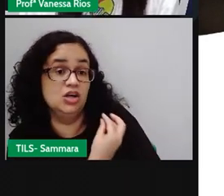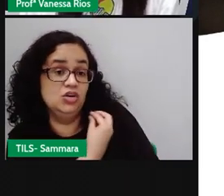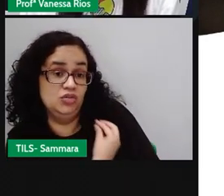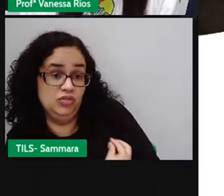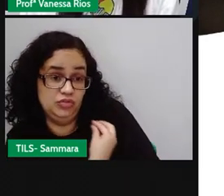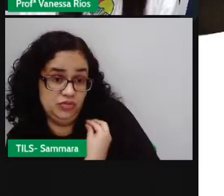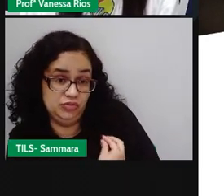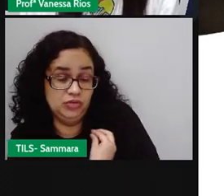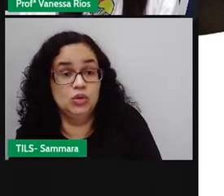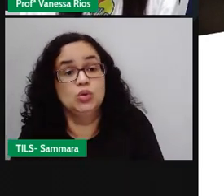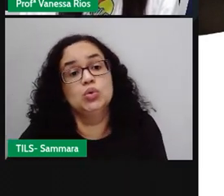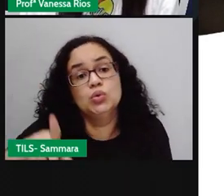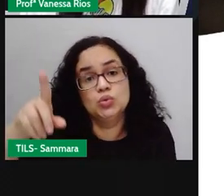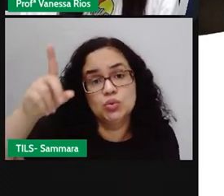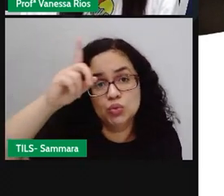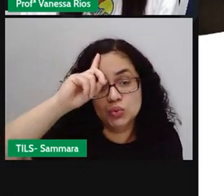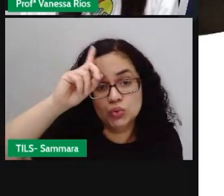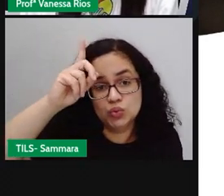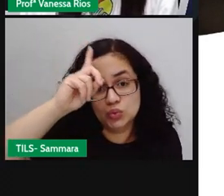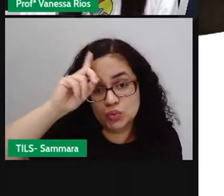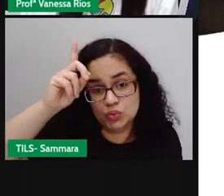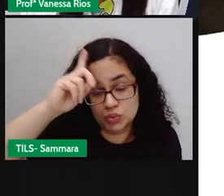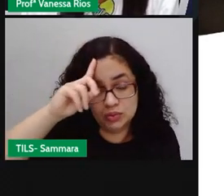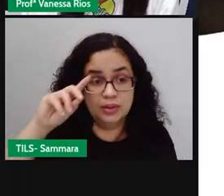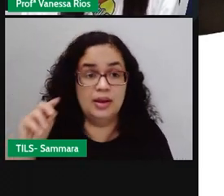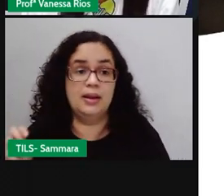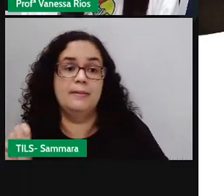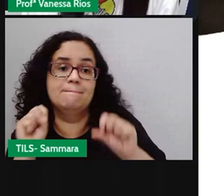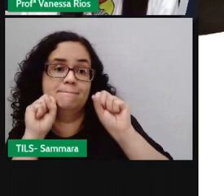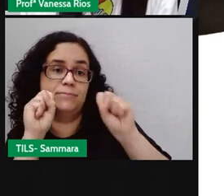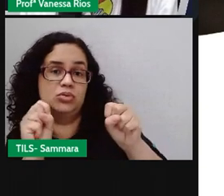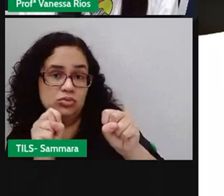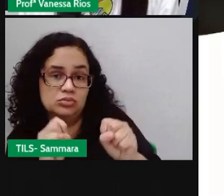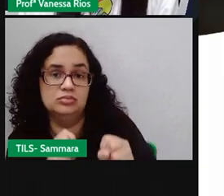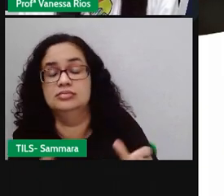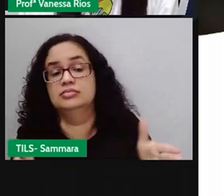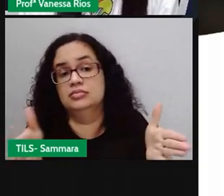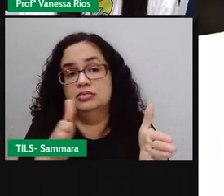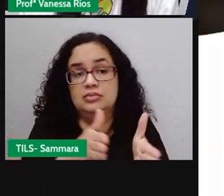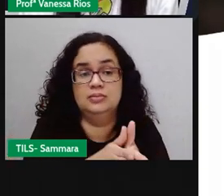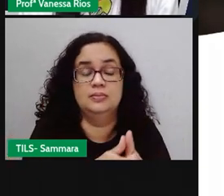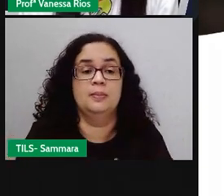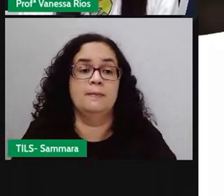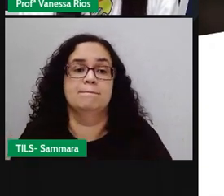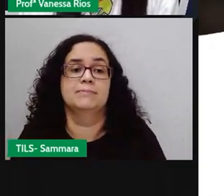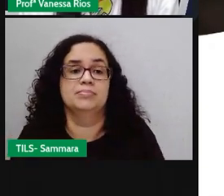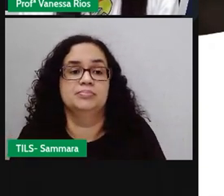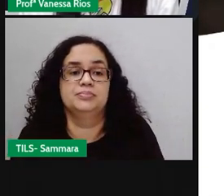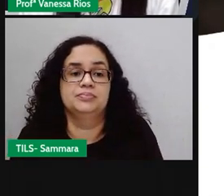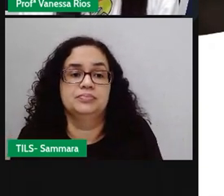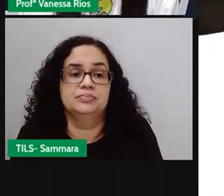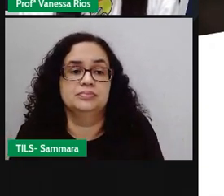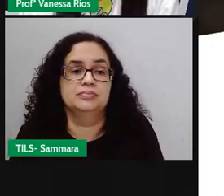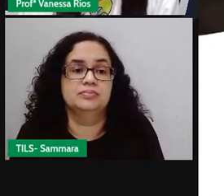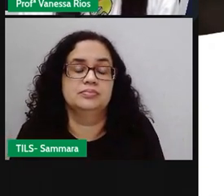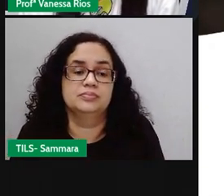com a gente todos os dias. E aí a gente pode montar coleções, montar